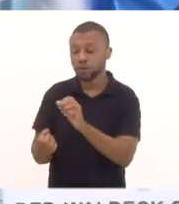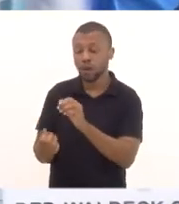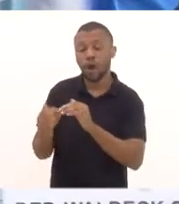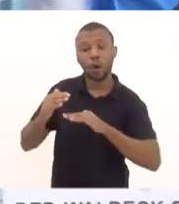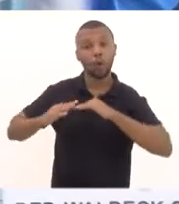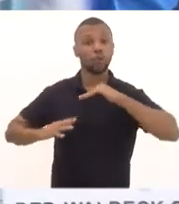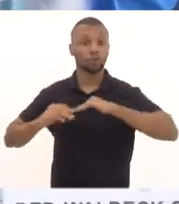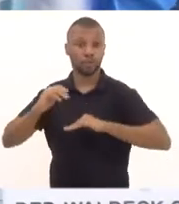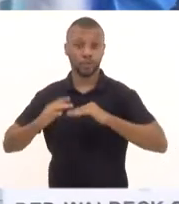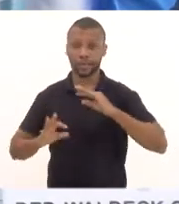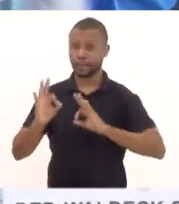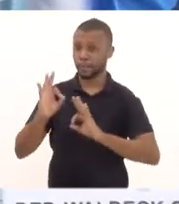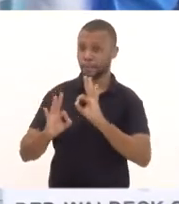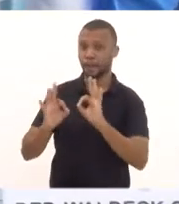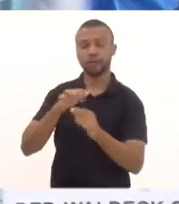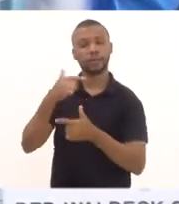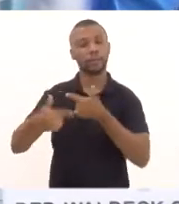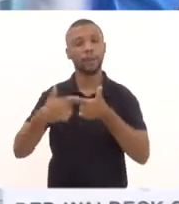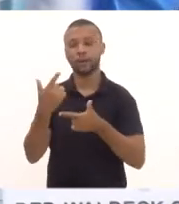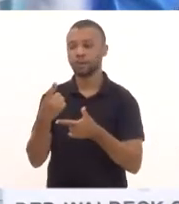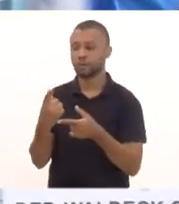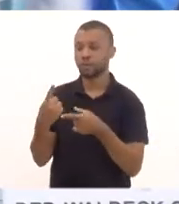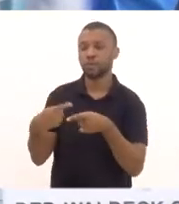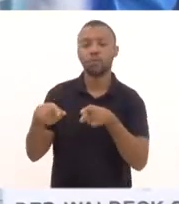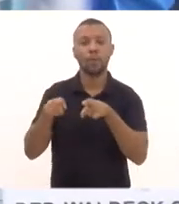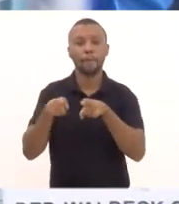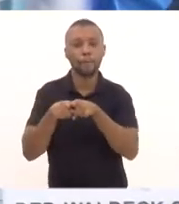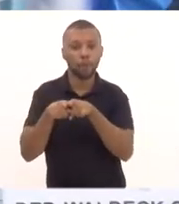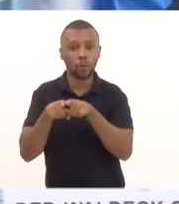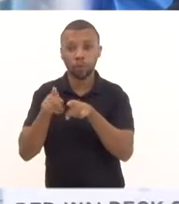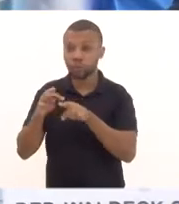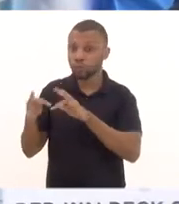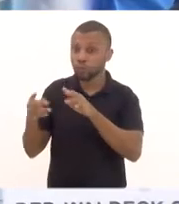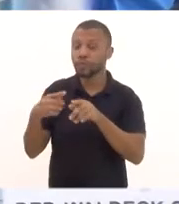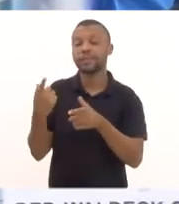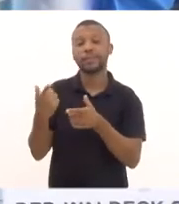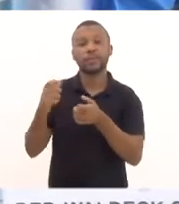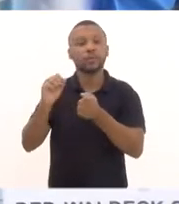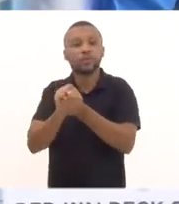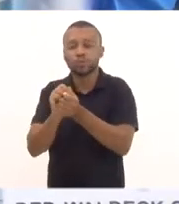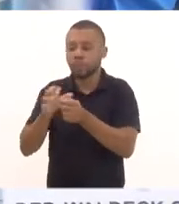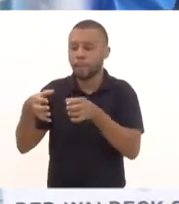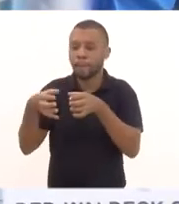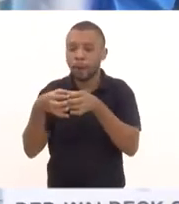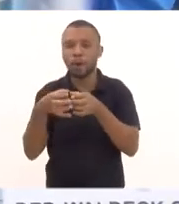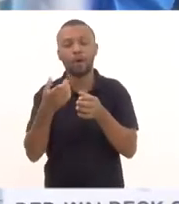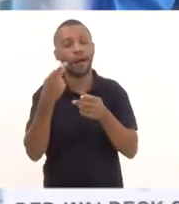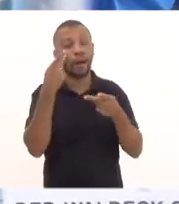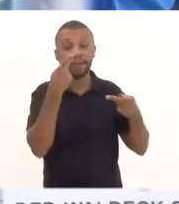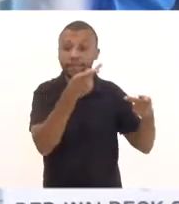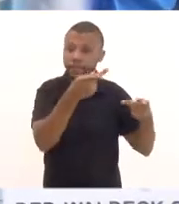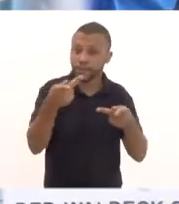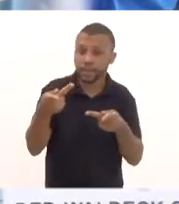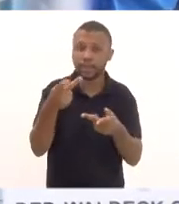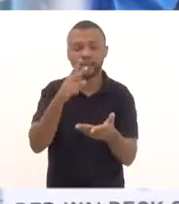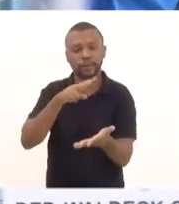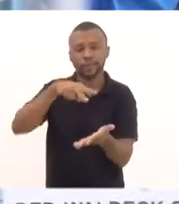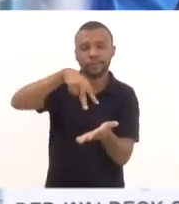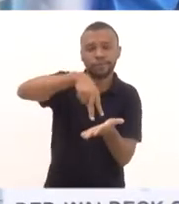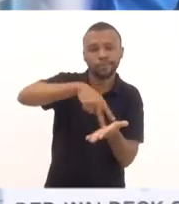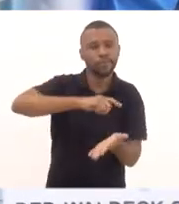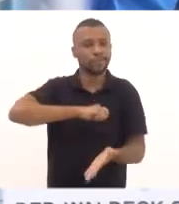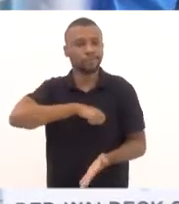trabalho e o conjunto até porque tudo vai ser feito conjunto as visitas as vistorias relatório final nós vamos estabelecer